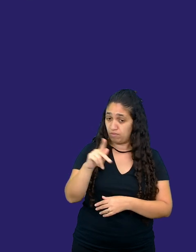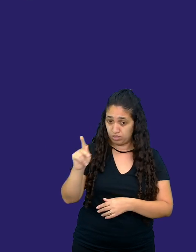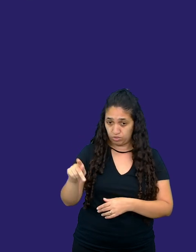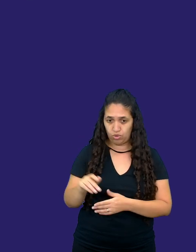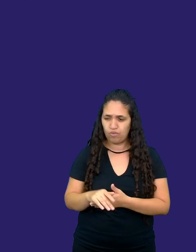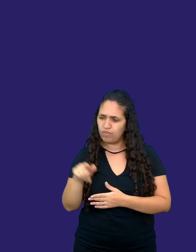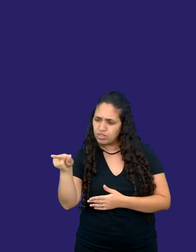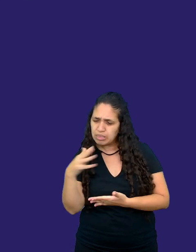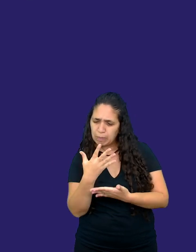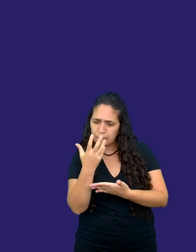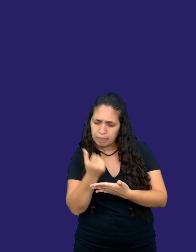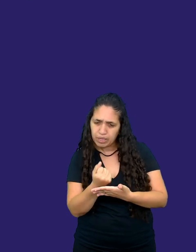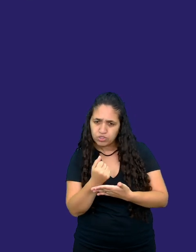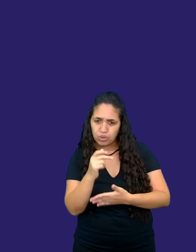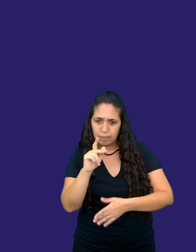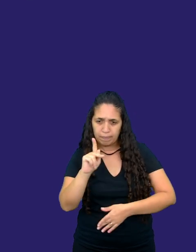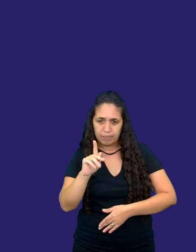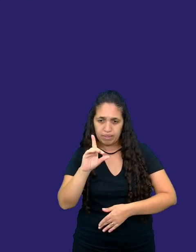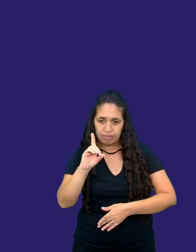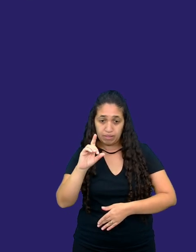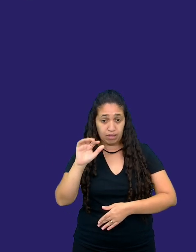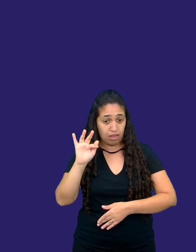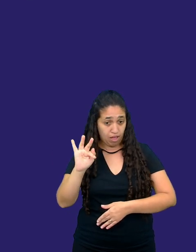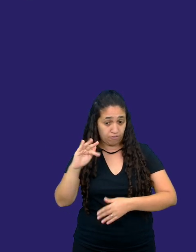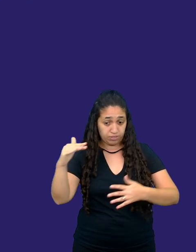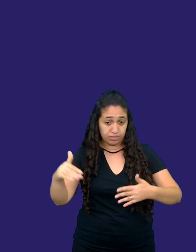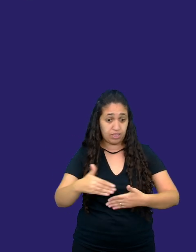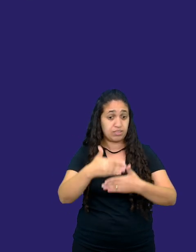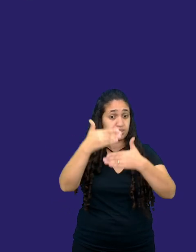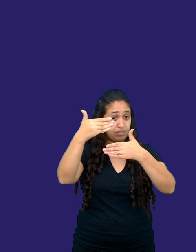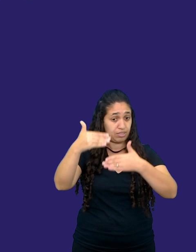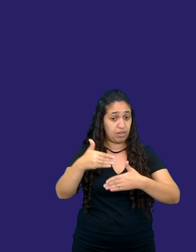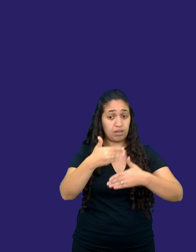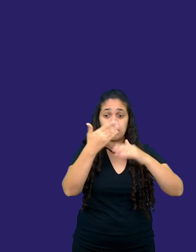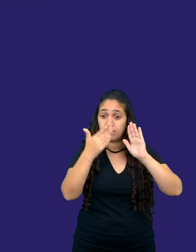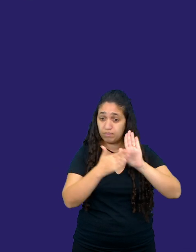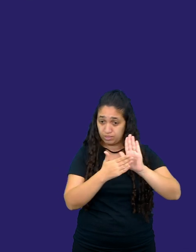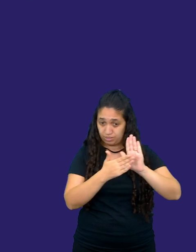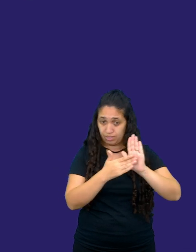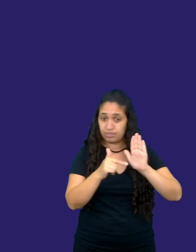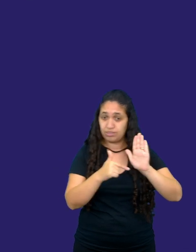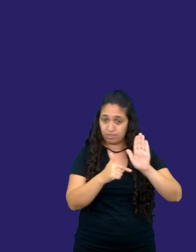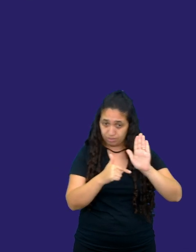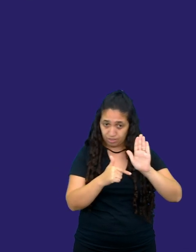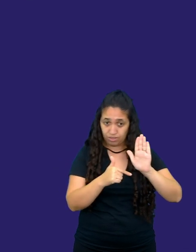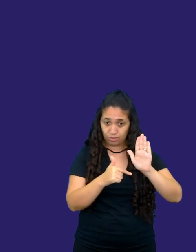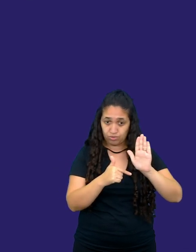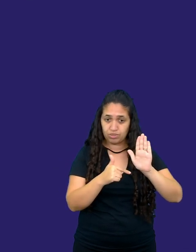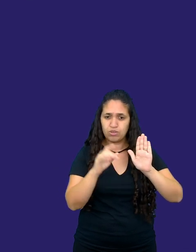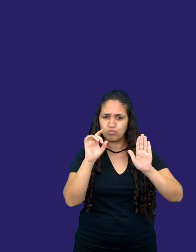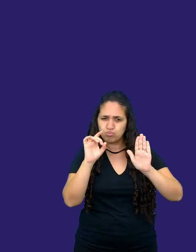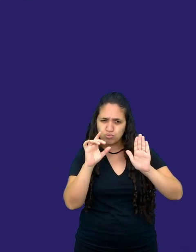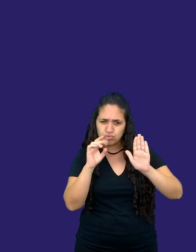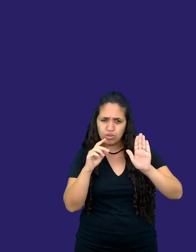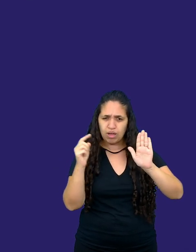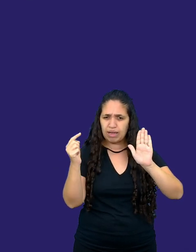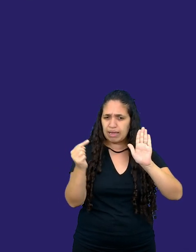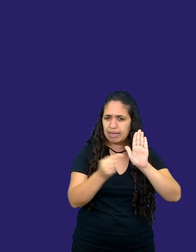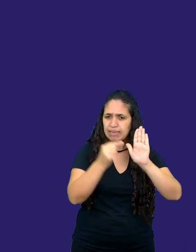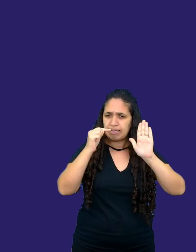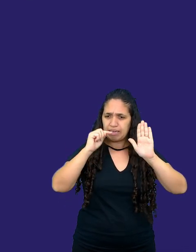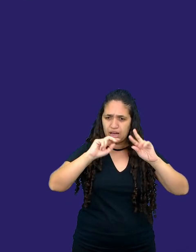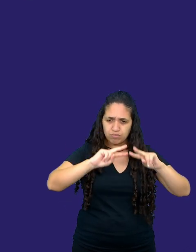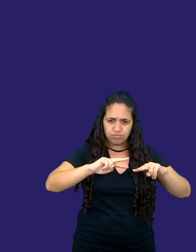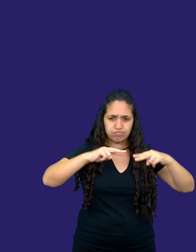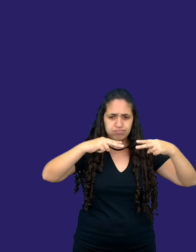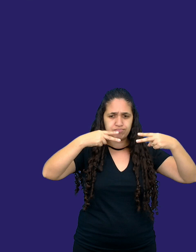o PDF dessa apresentação, dessa pauta, desses PPTs, é só clicar aí no hiperlink onde está